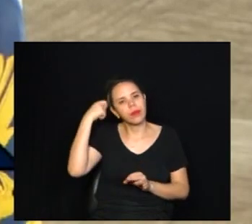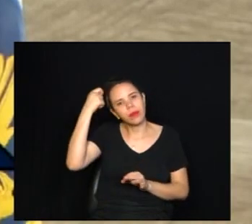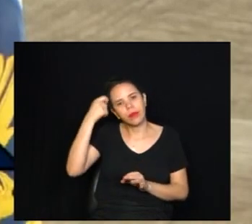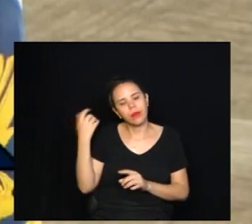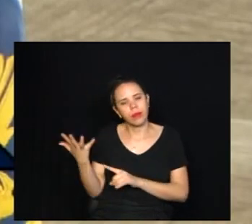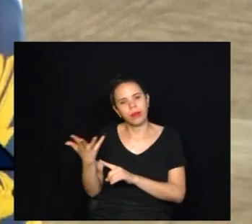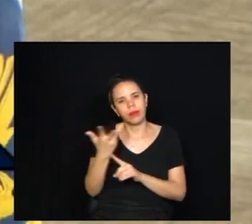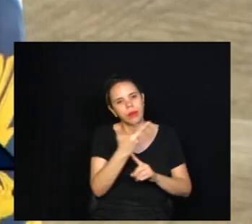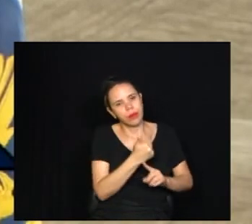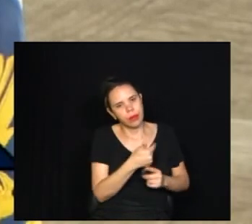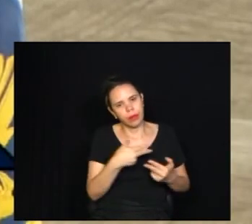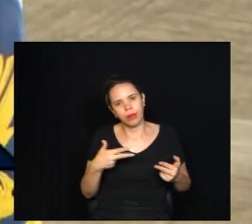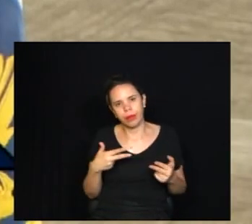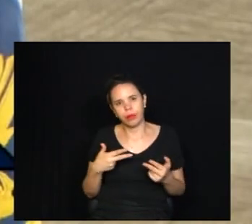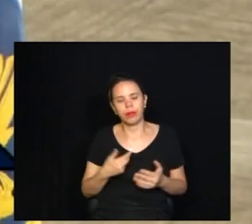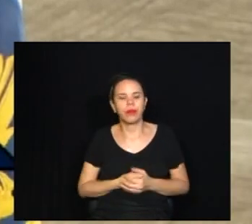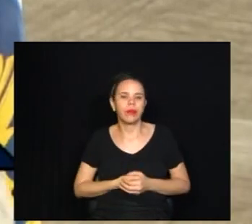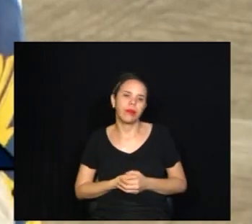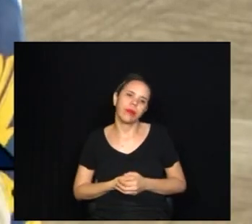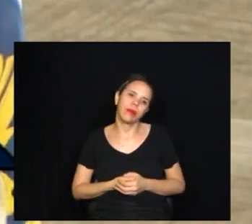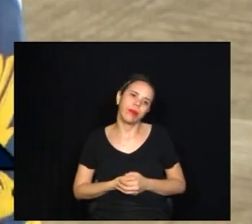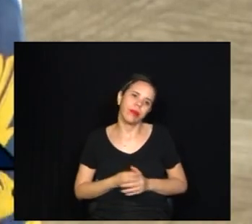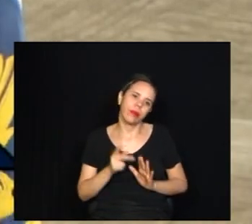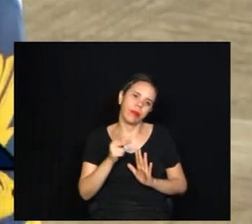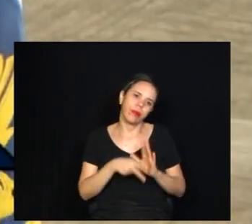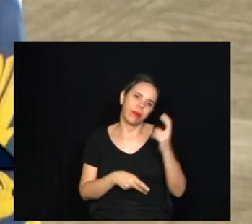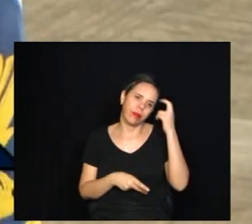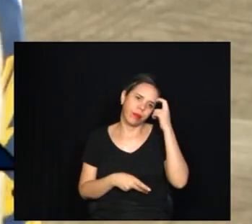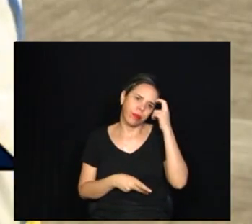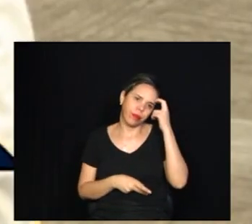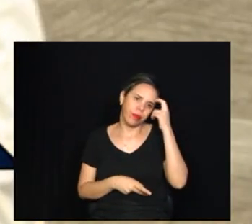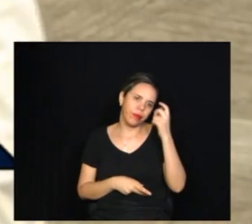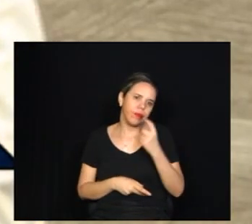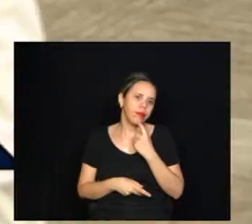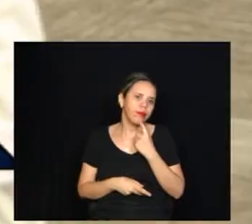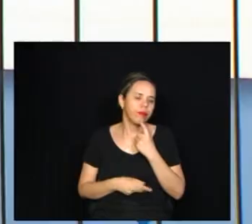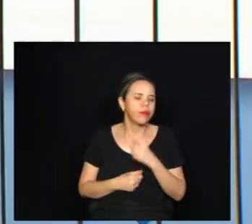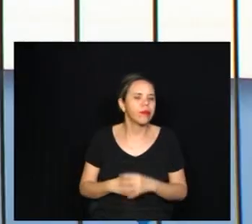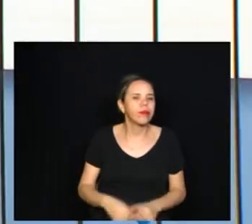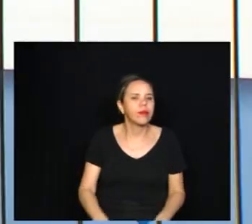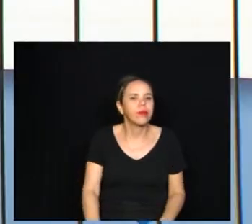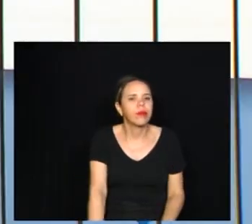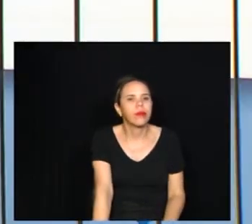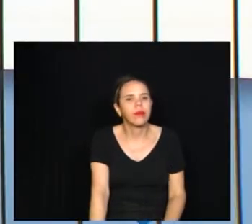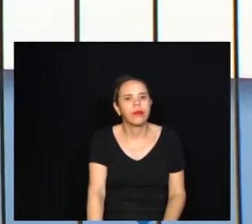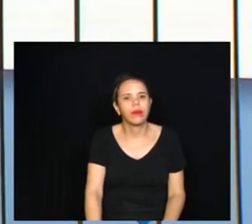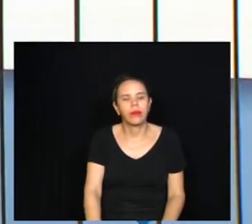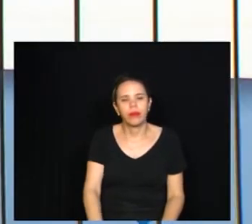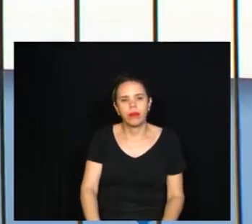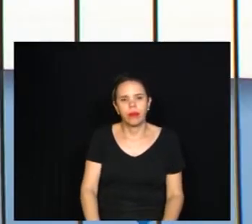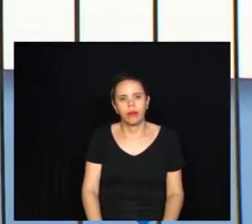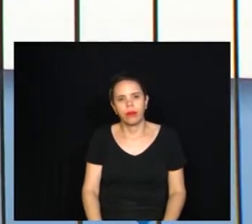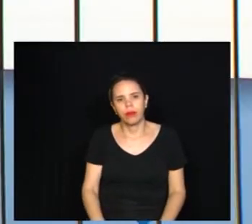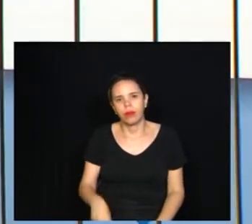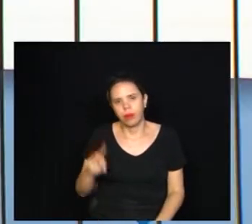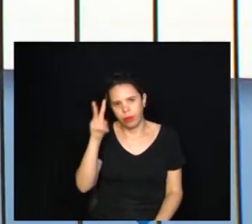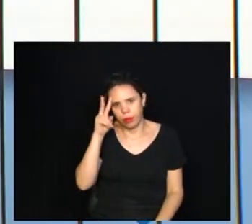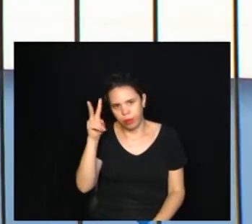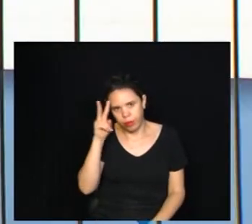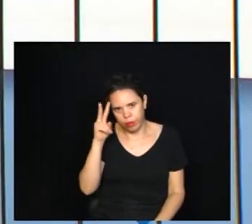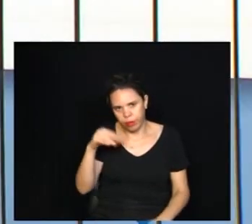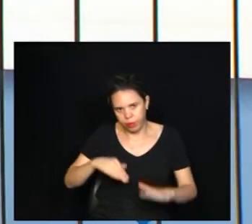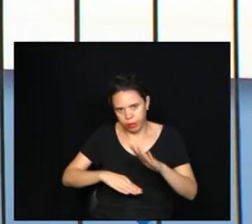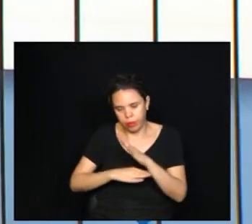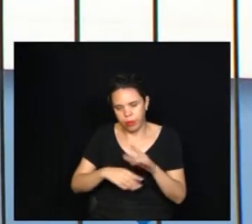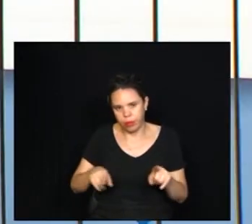de alguns projetos culturais do município de Campinas. E ainda nesta segunda-feira, a